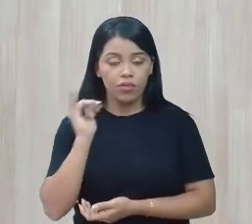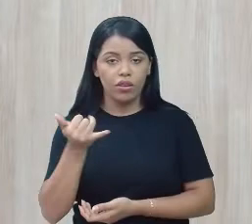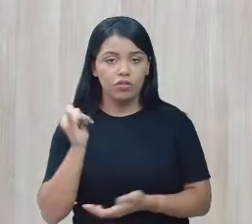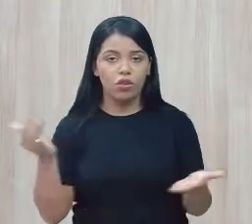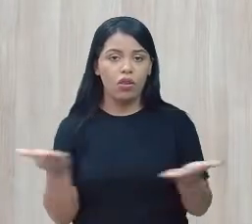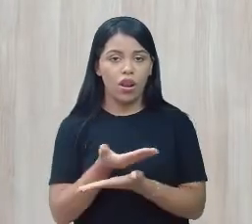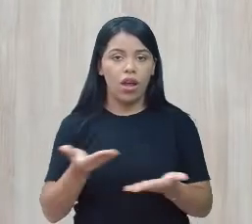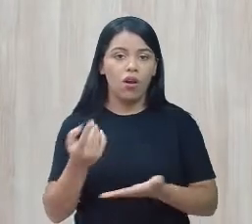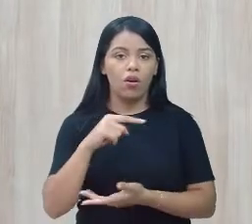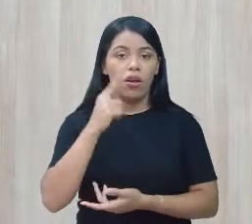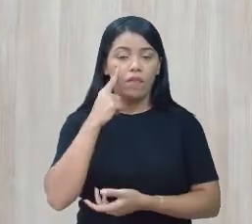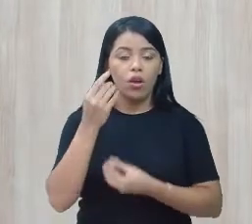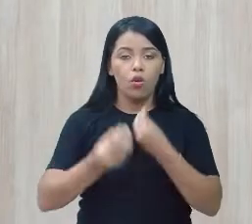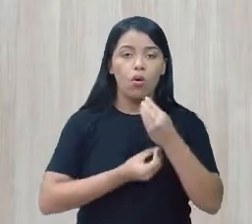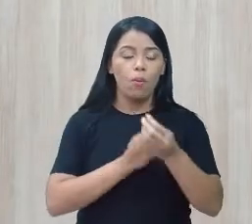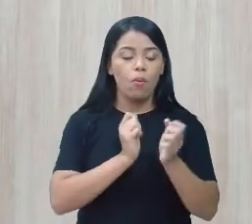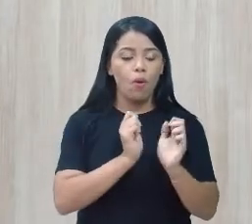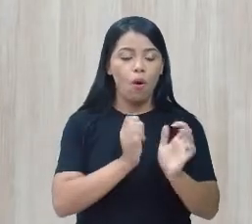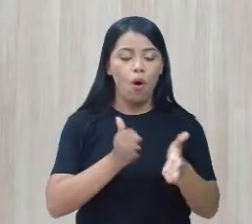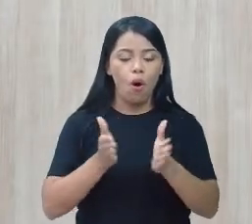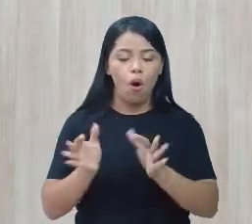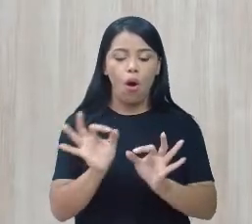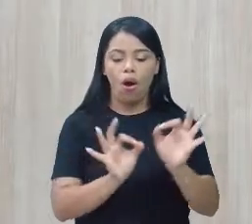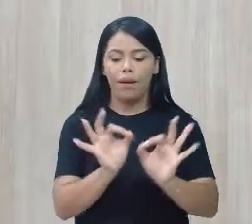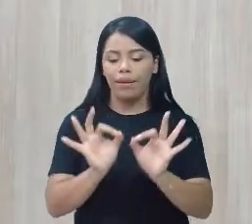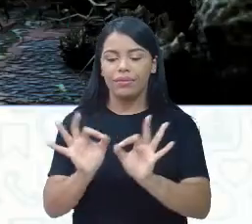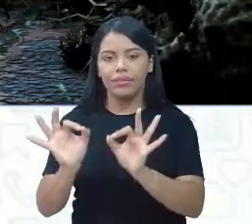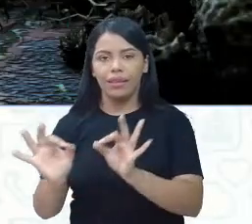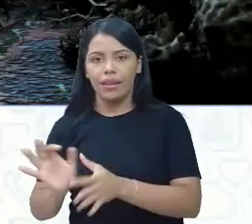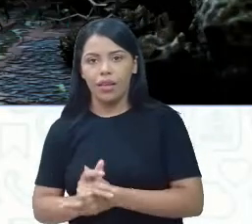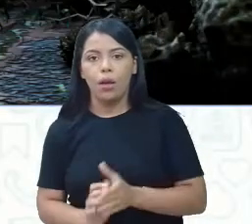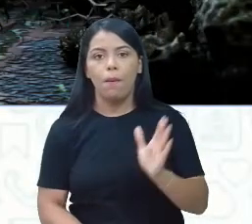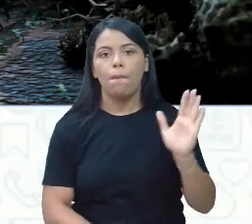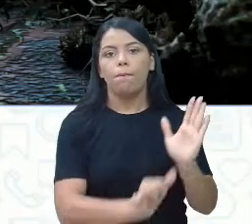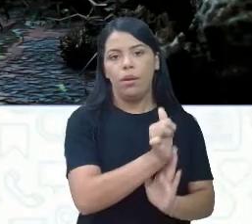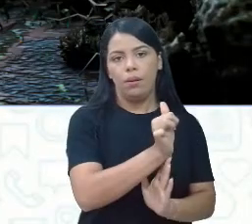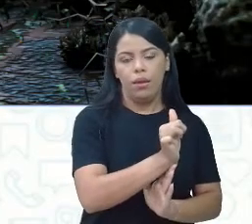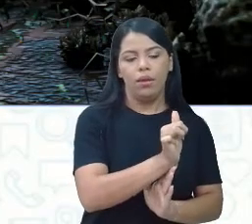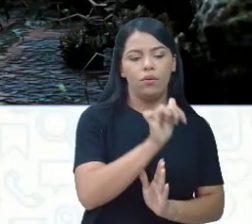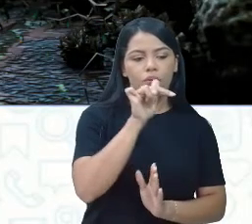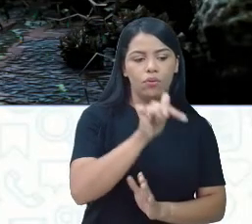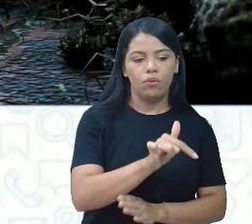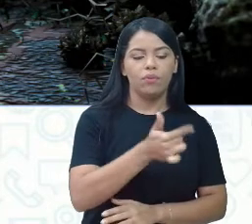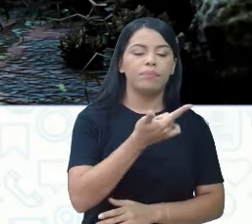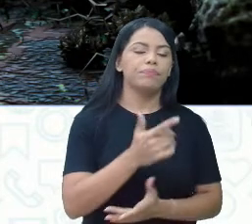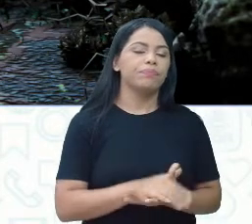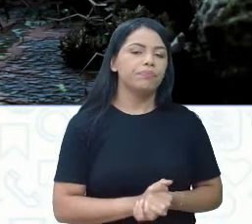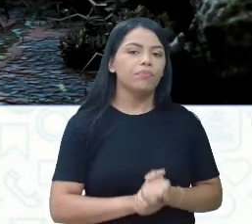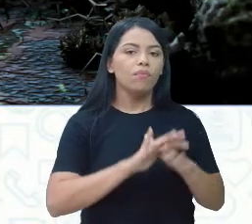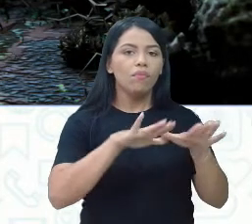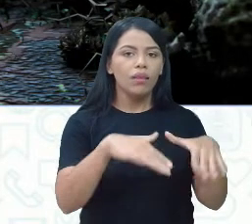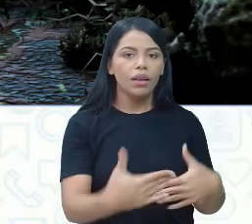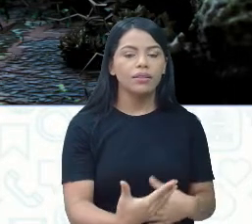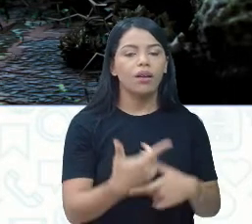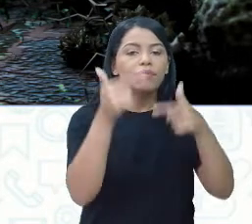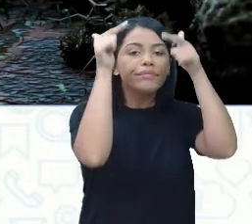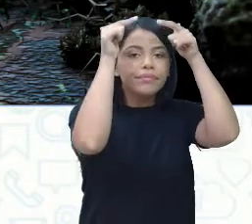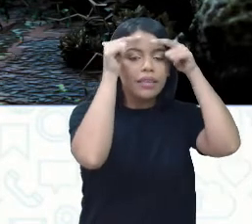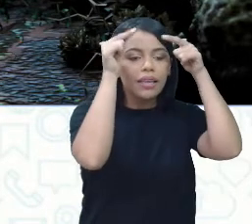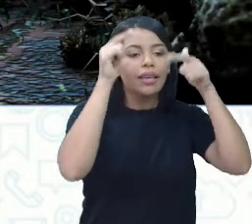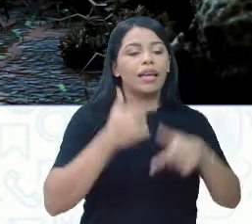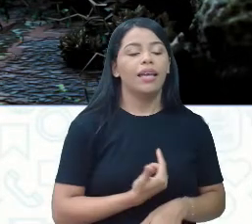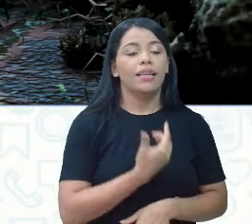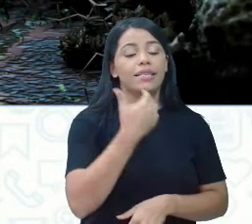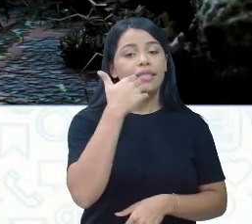como a gente organiza essa narrativa, Primeiro, a Cinderela vivia com as irmãs e com a madrasta, né? Aí tava tudo ruim